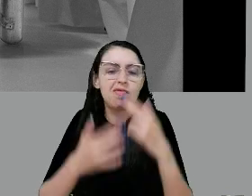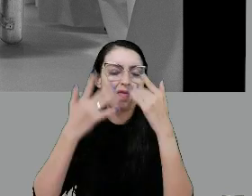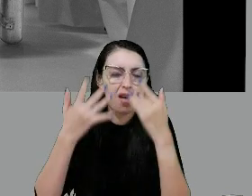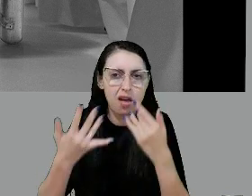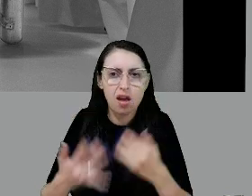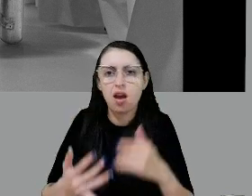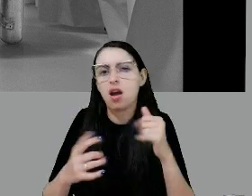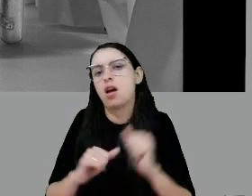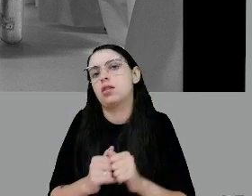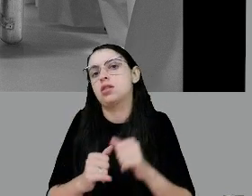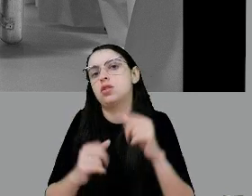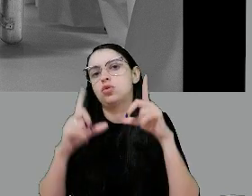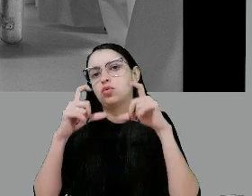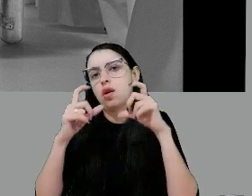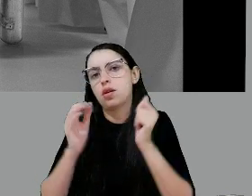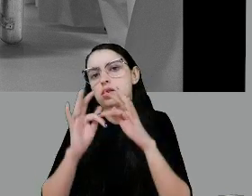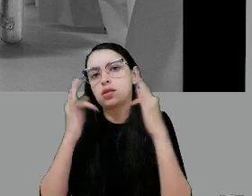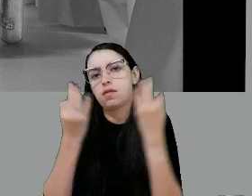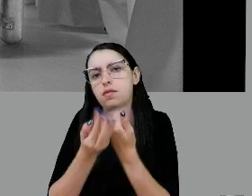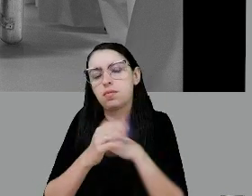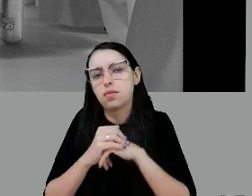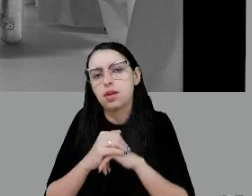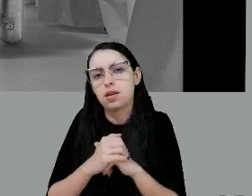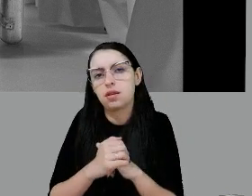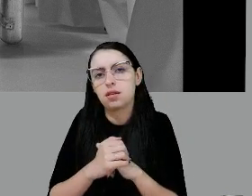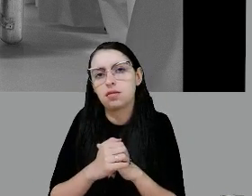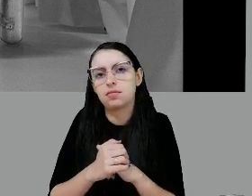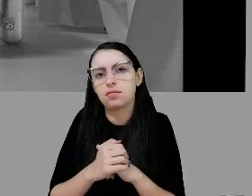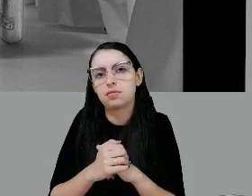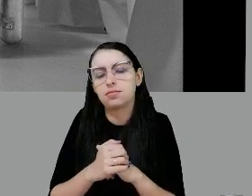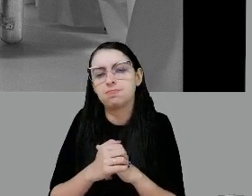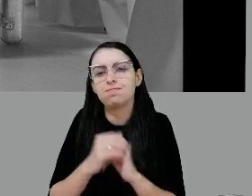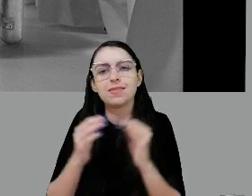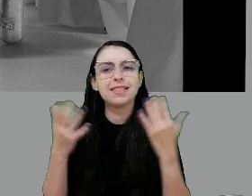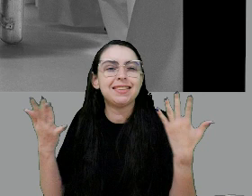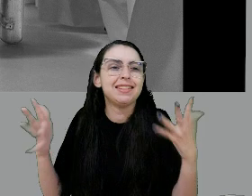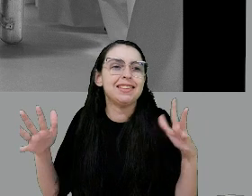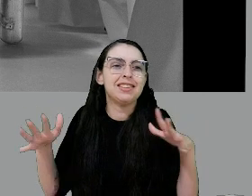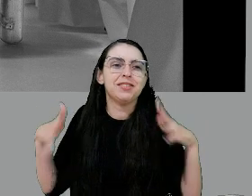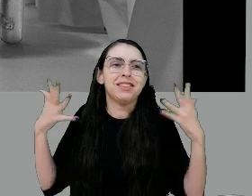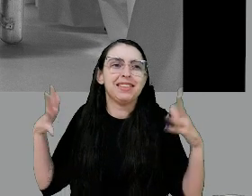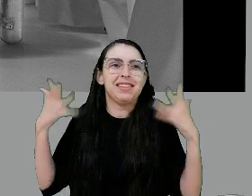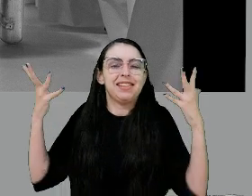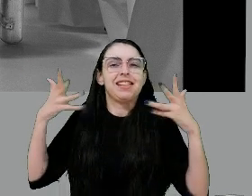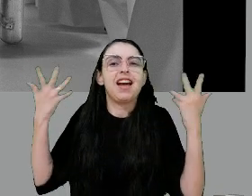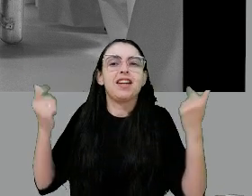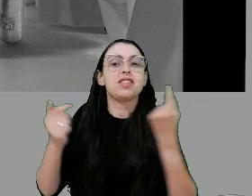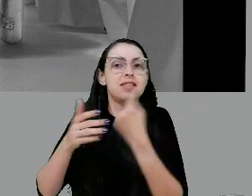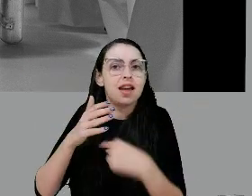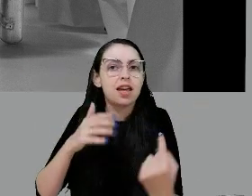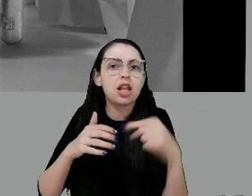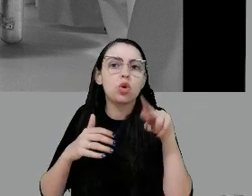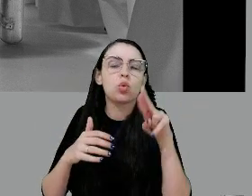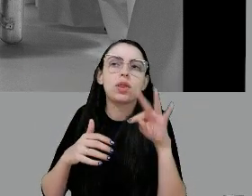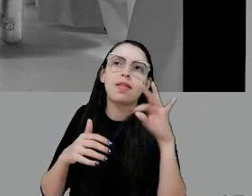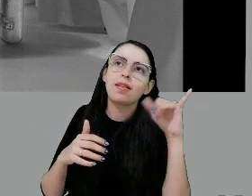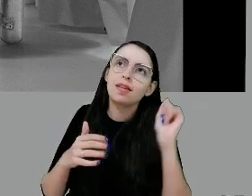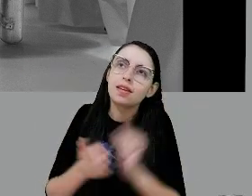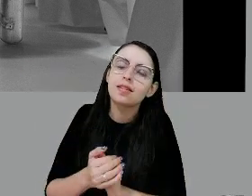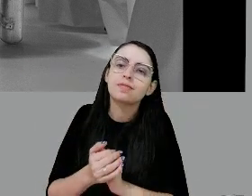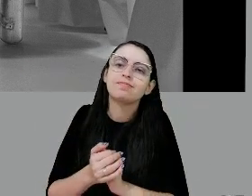Tem várias fotos dessa família, e aí foi a fase que eu diria de celebração. Ela estava prestes a sair da